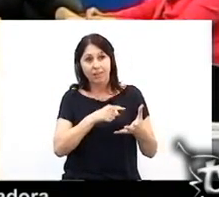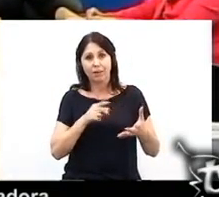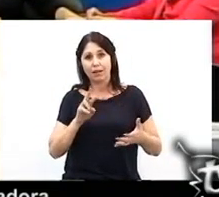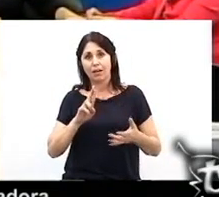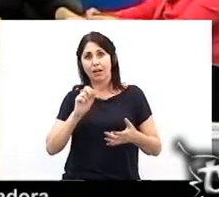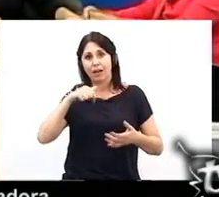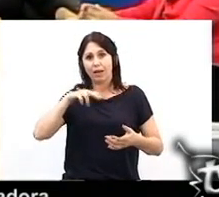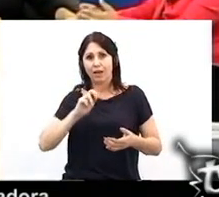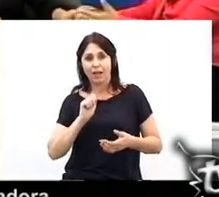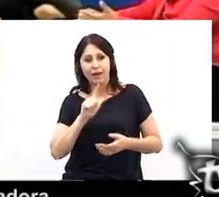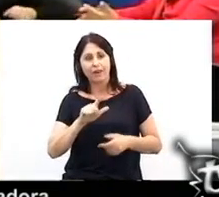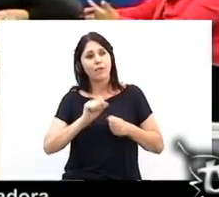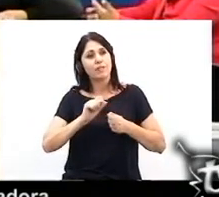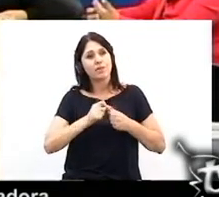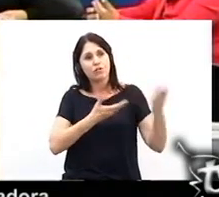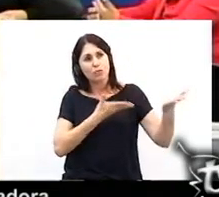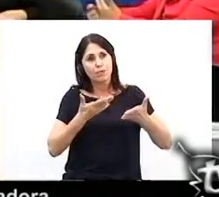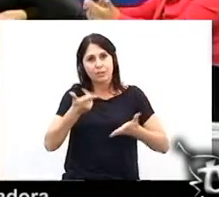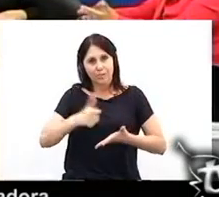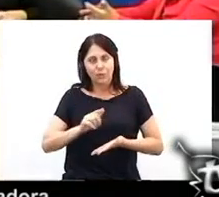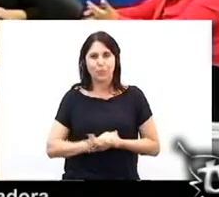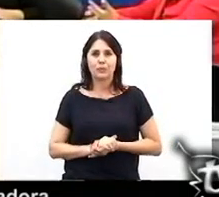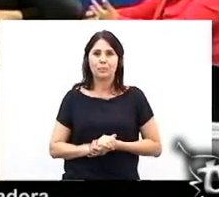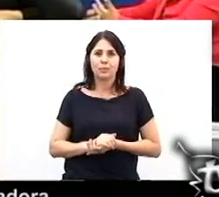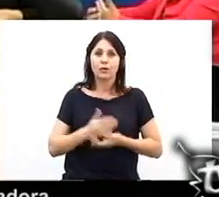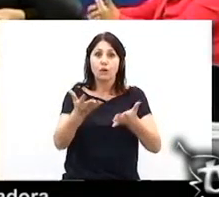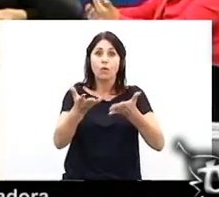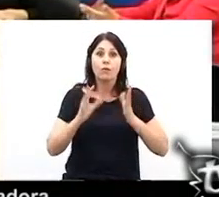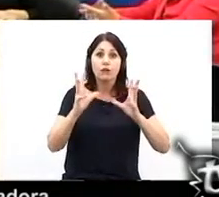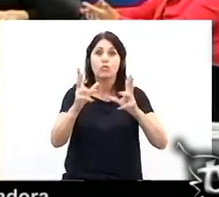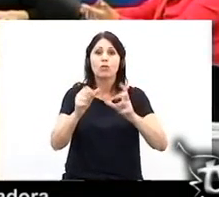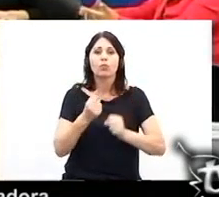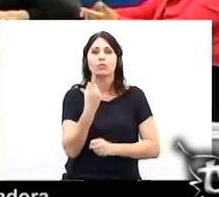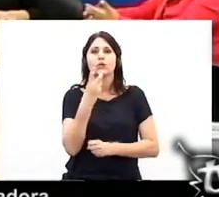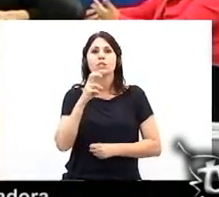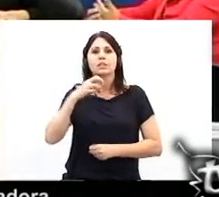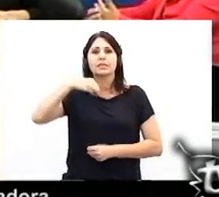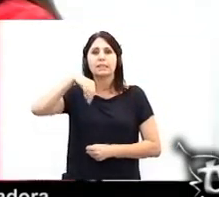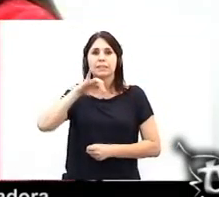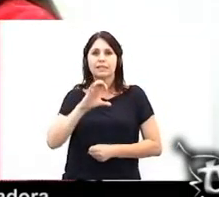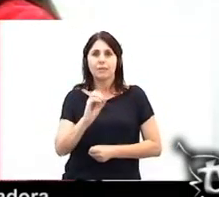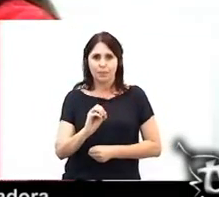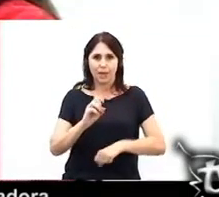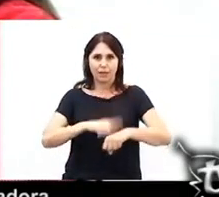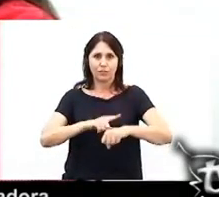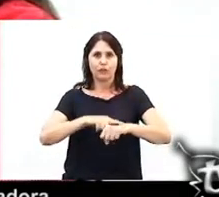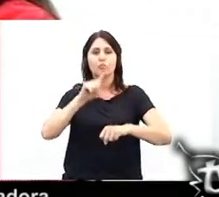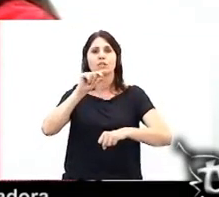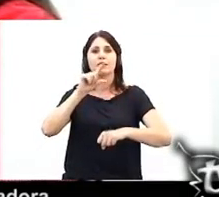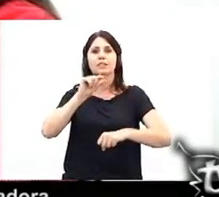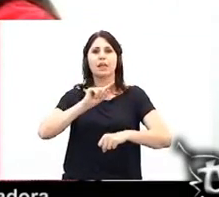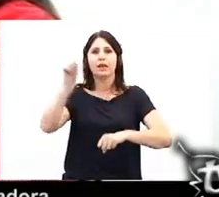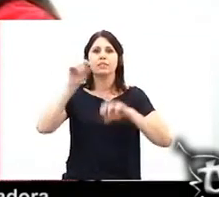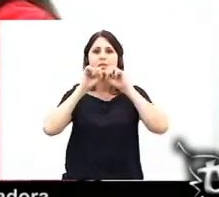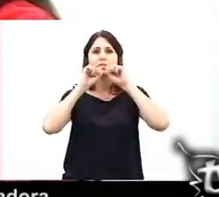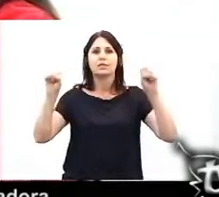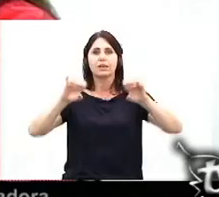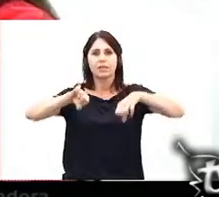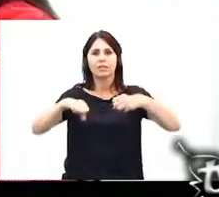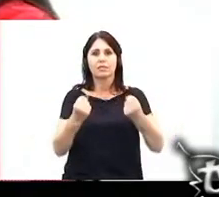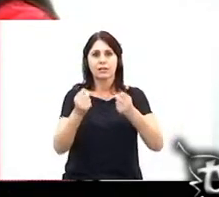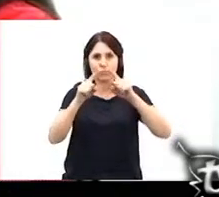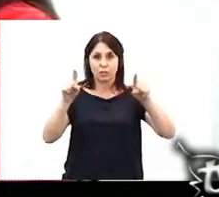está estourado. Quero agradecer, vereadora Cláudia. Nós que agradecemos. Professor, obrigada pela participação aqui. Que